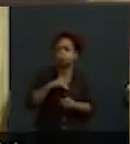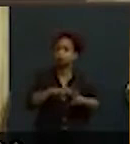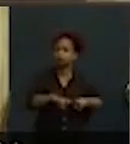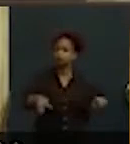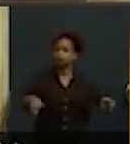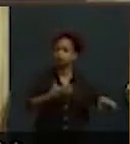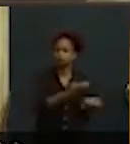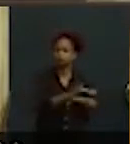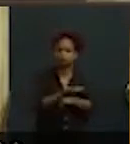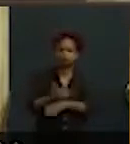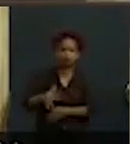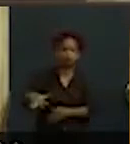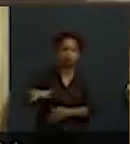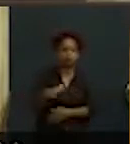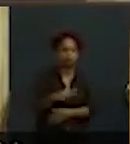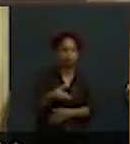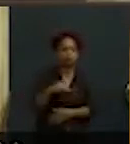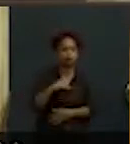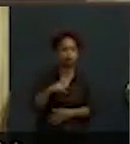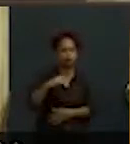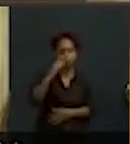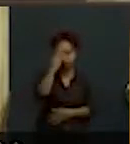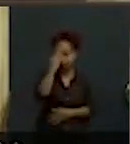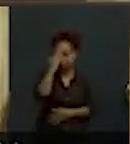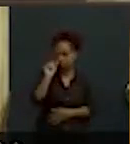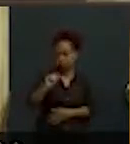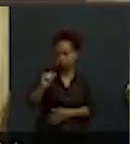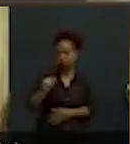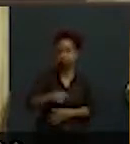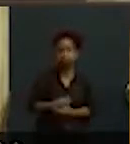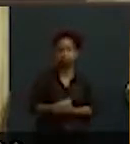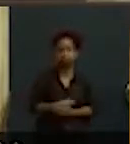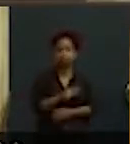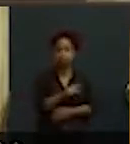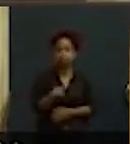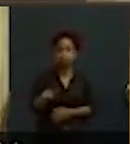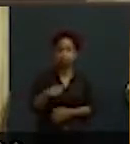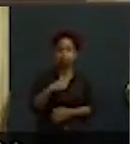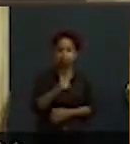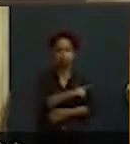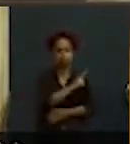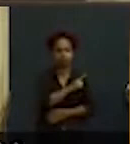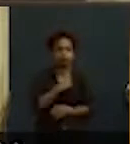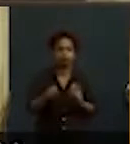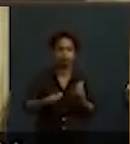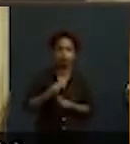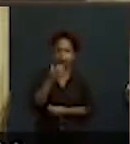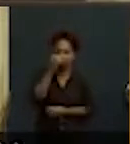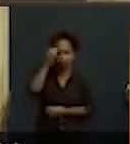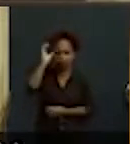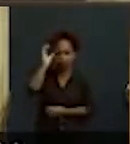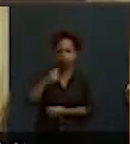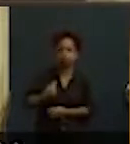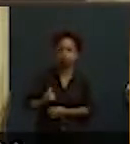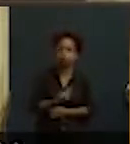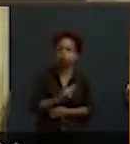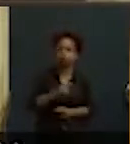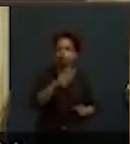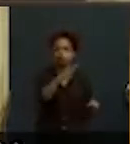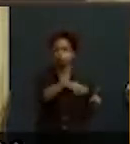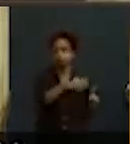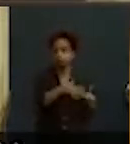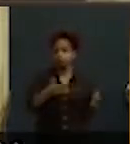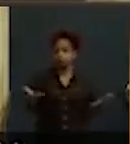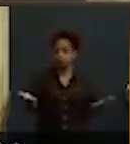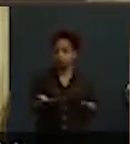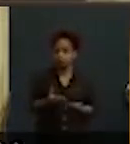disciplinas. Não é demais reconhecer que, se tratando de gestão do conhecimento, o nosso agraciado é